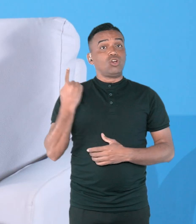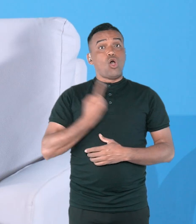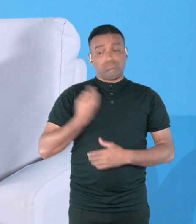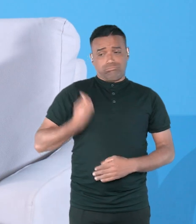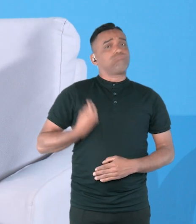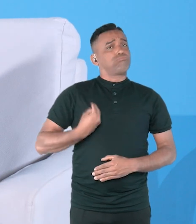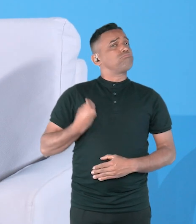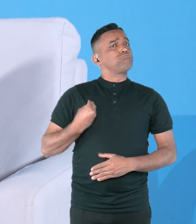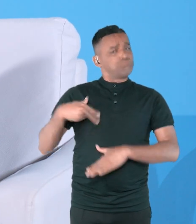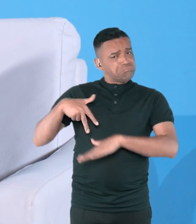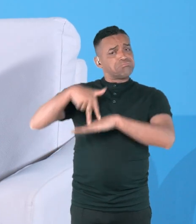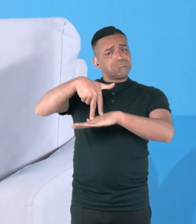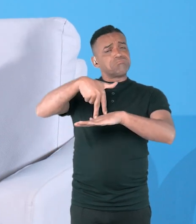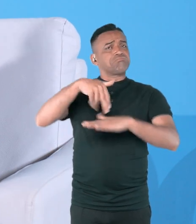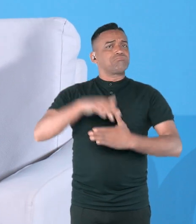Nós ainda estamos aqui.